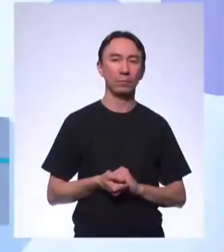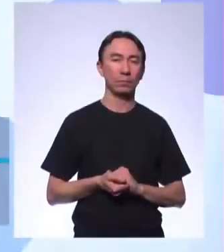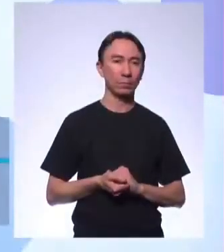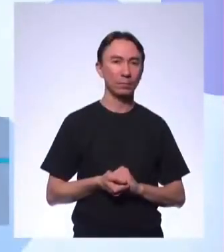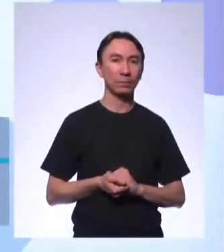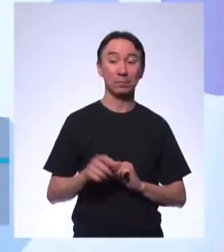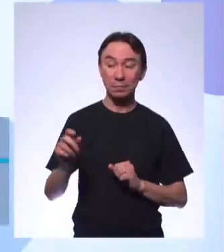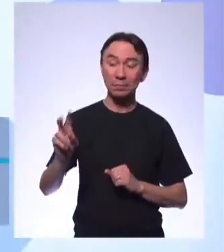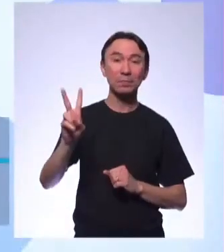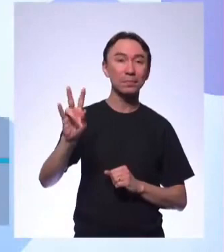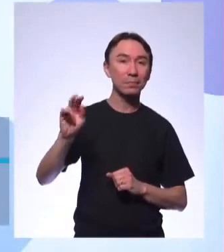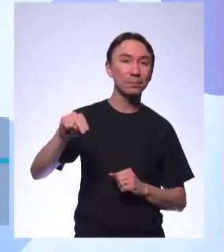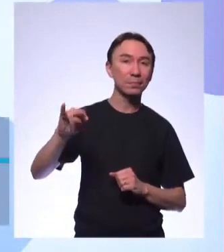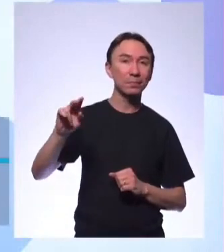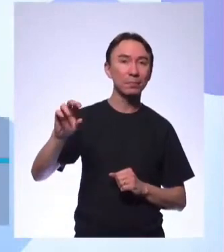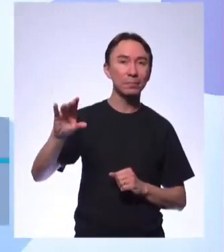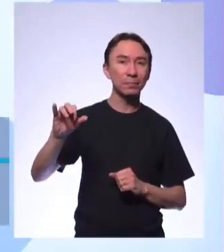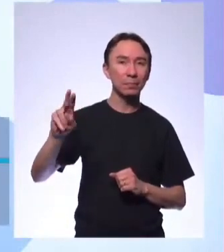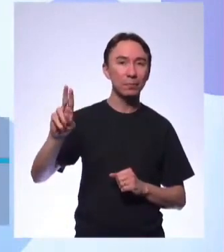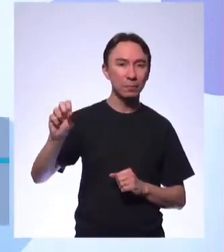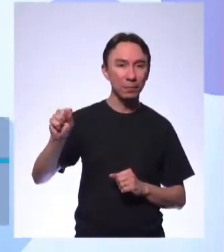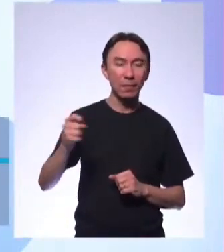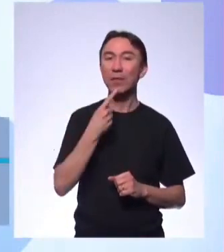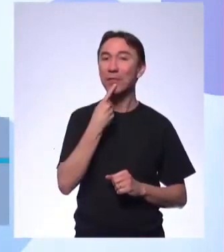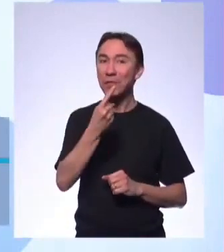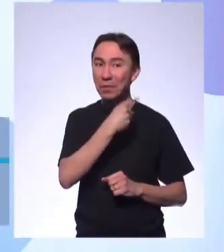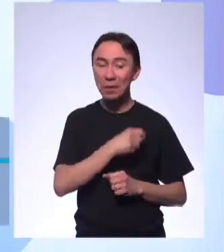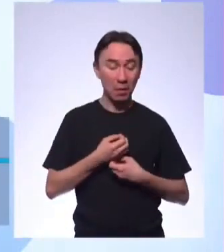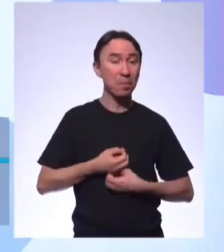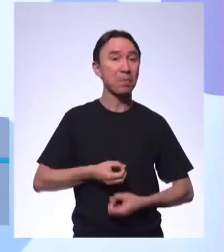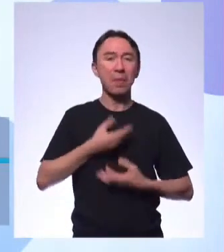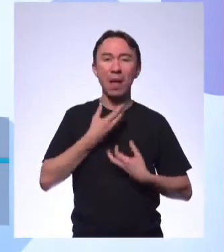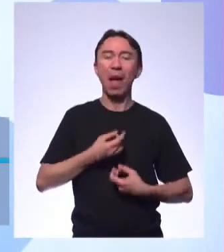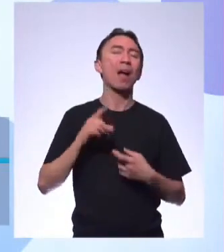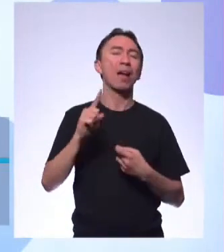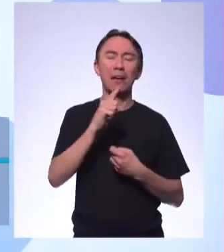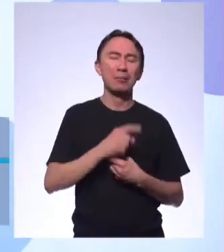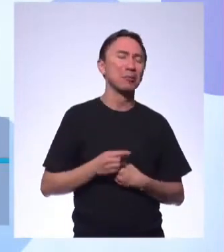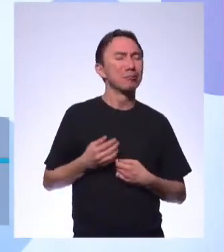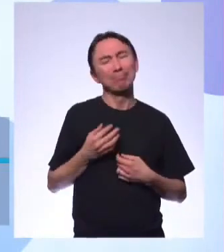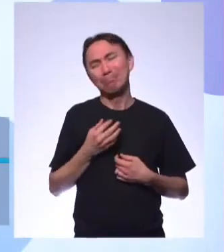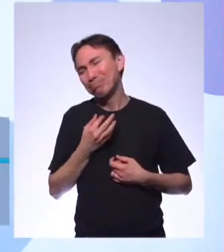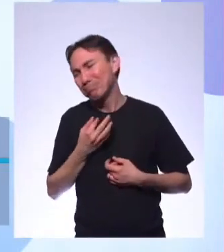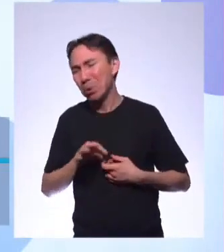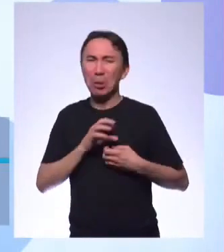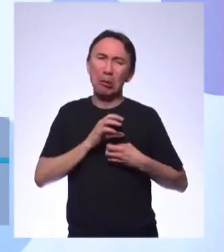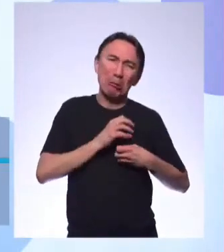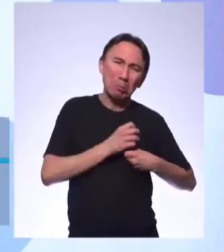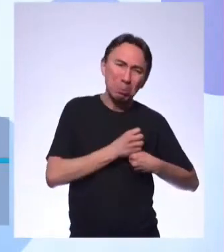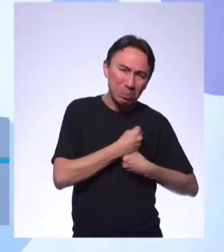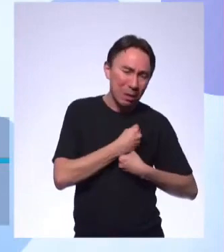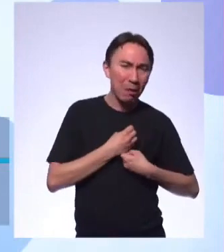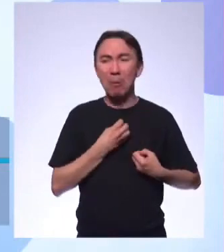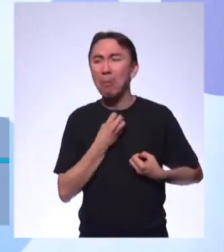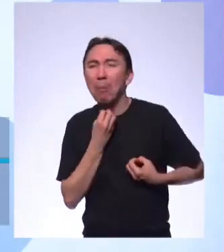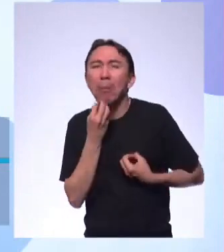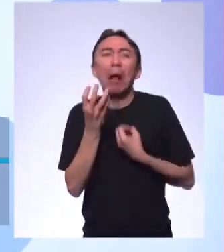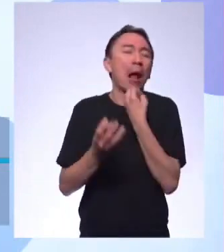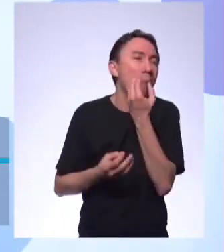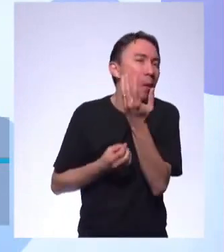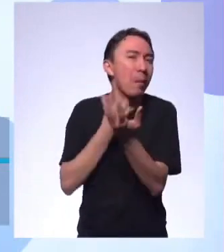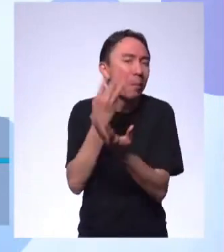professora, o Vinícius diz: a intenção do poema é desabafar a sua dor, segundo Vinícius, né? A Nicole diz desabafar